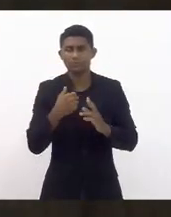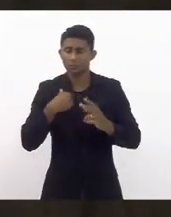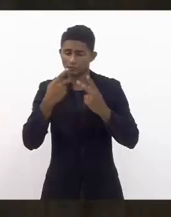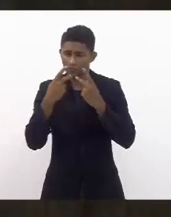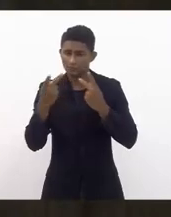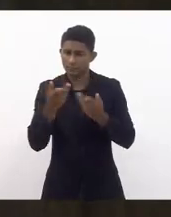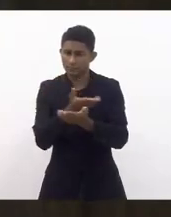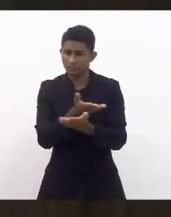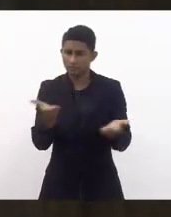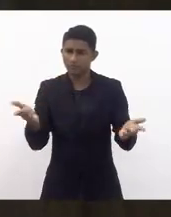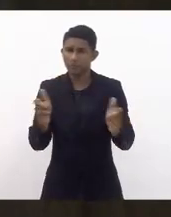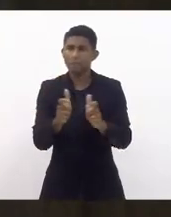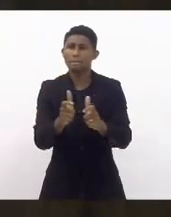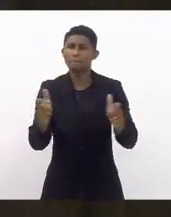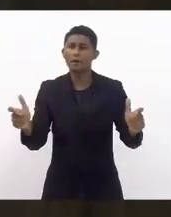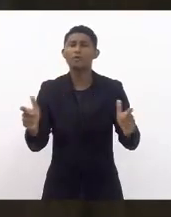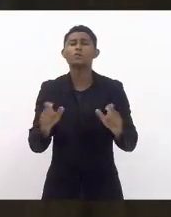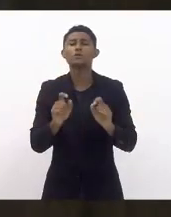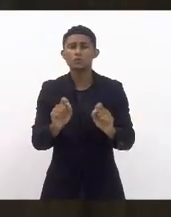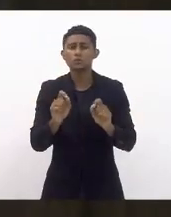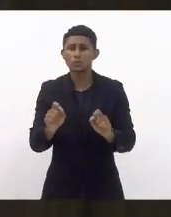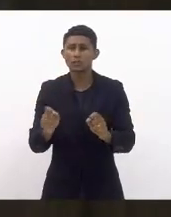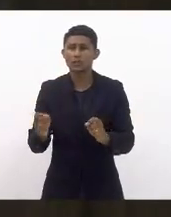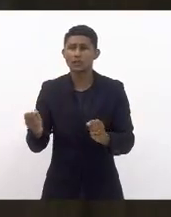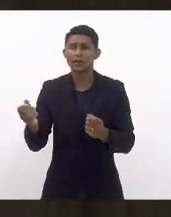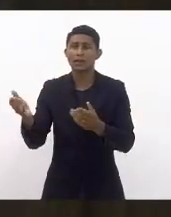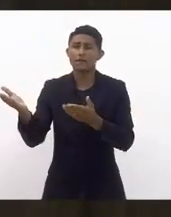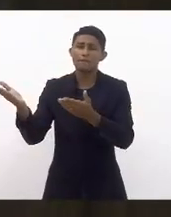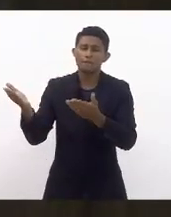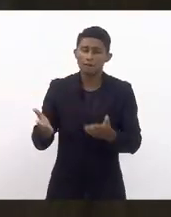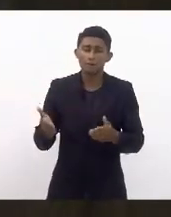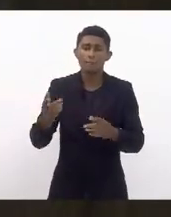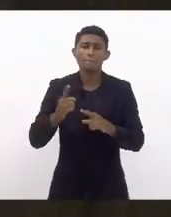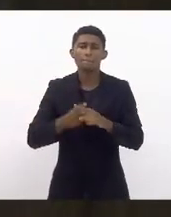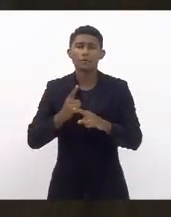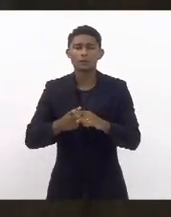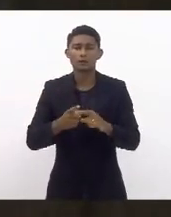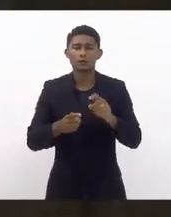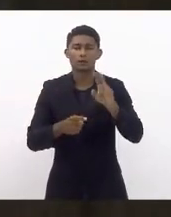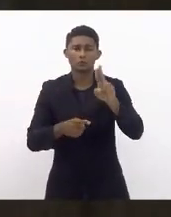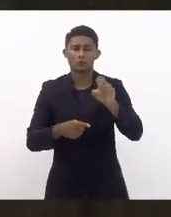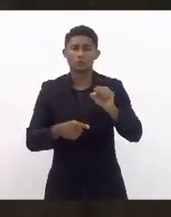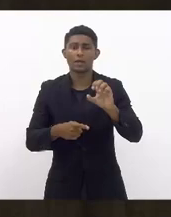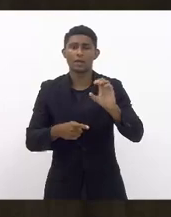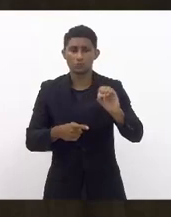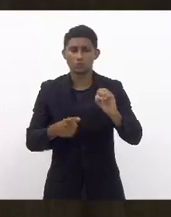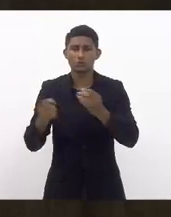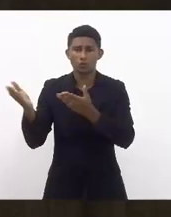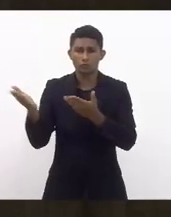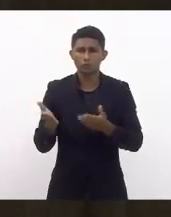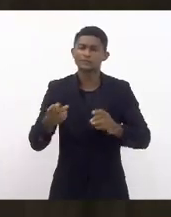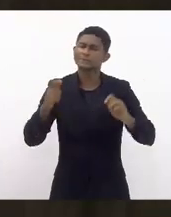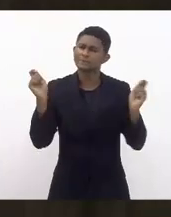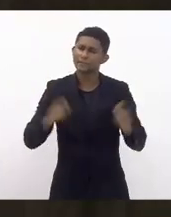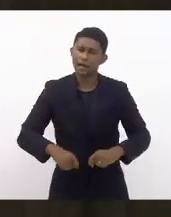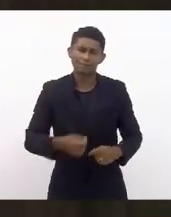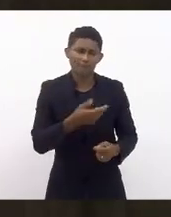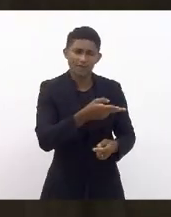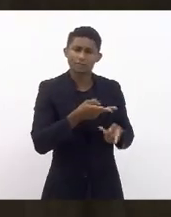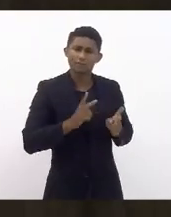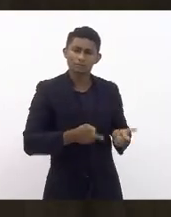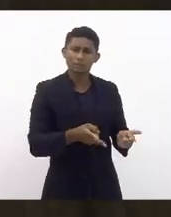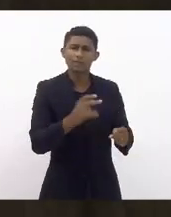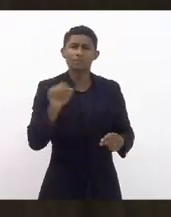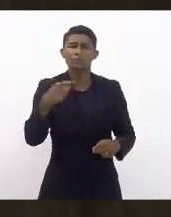maioria, vieram todos convidados pela Universidade UESO. A UESO podia continuar funcionando muito bem se o governador